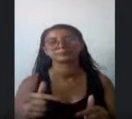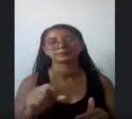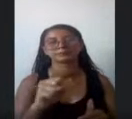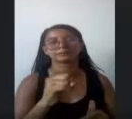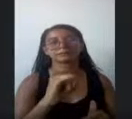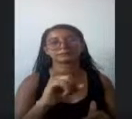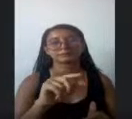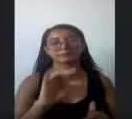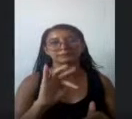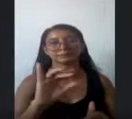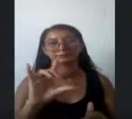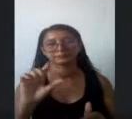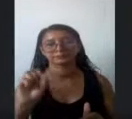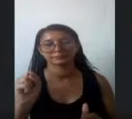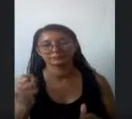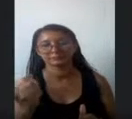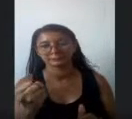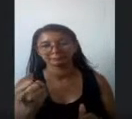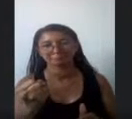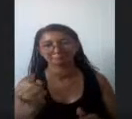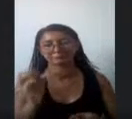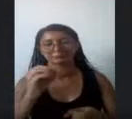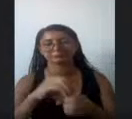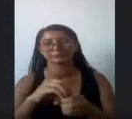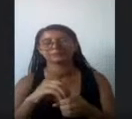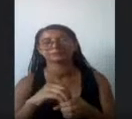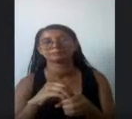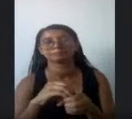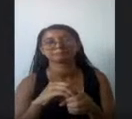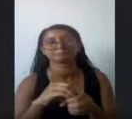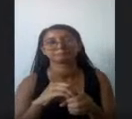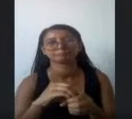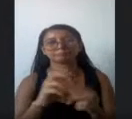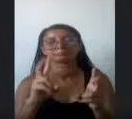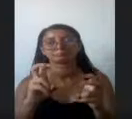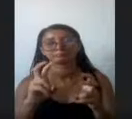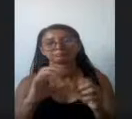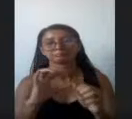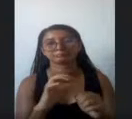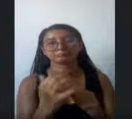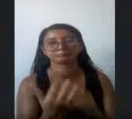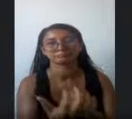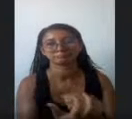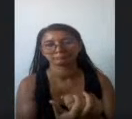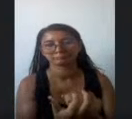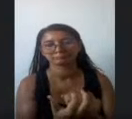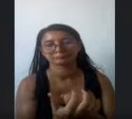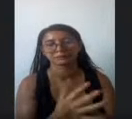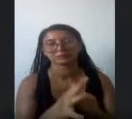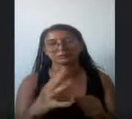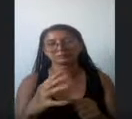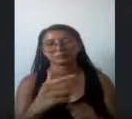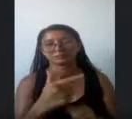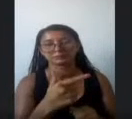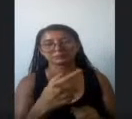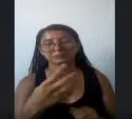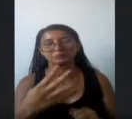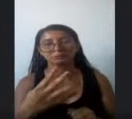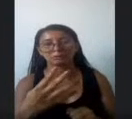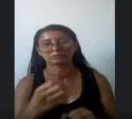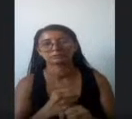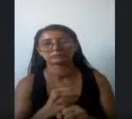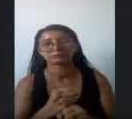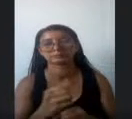ela vai permanecer, né, por 18 ou mais meses, 24 meses. E eu queria deixar essa